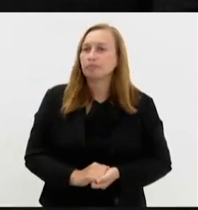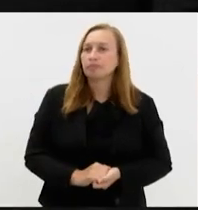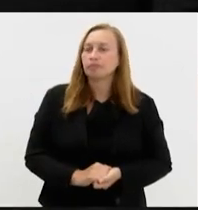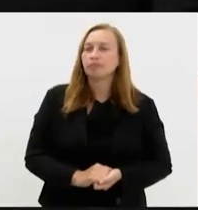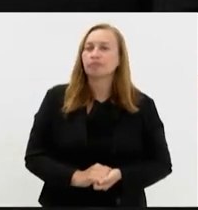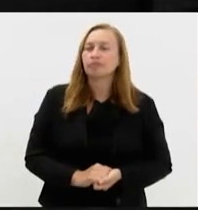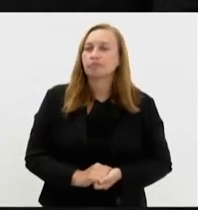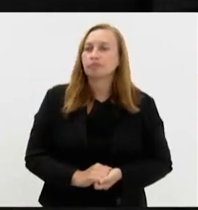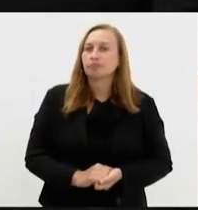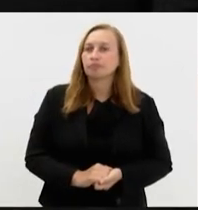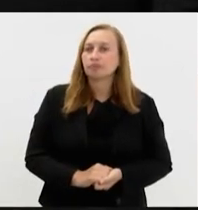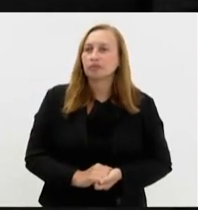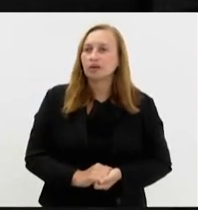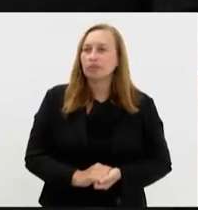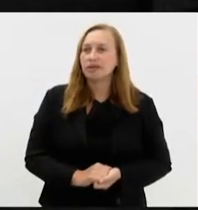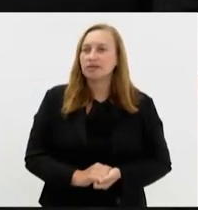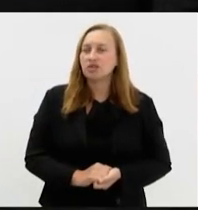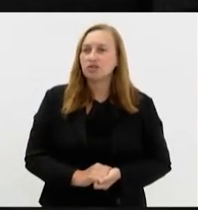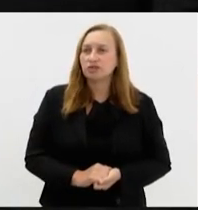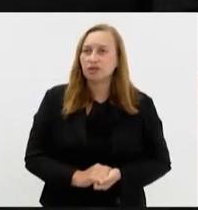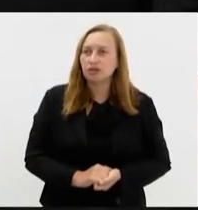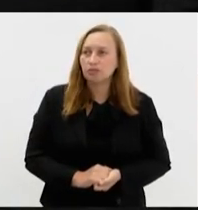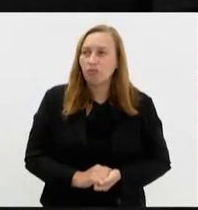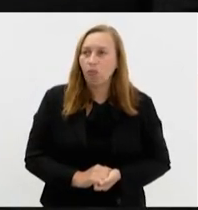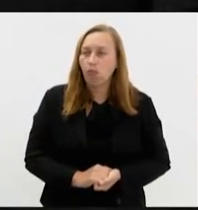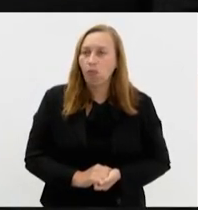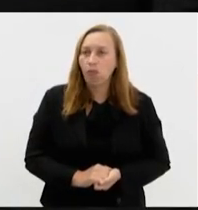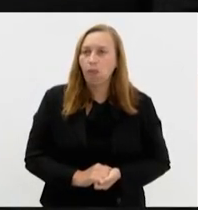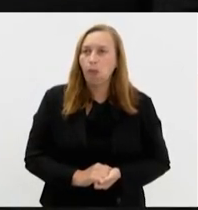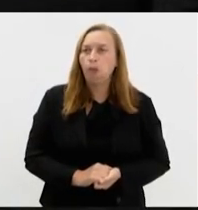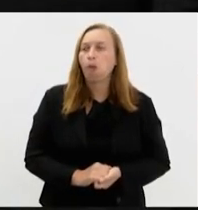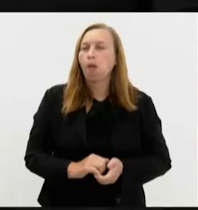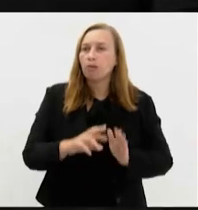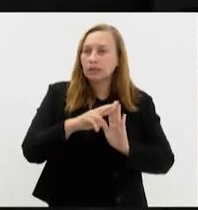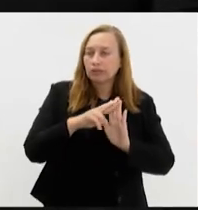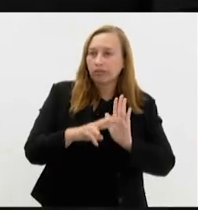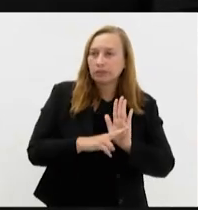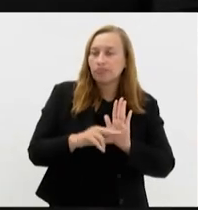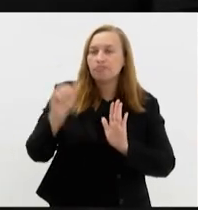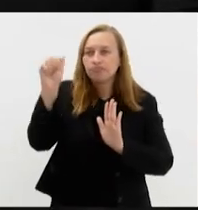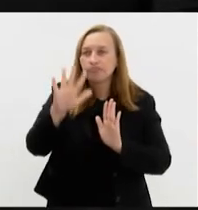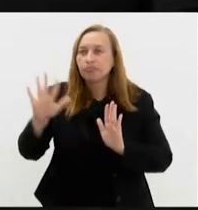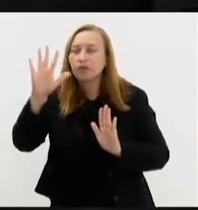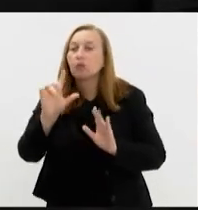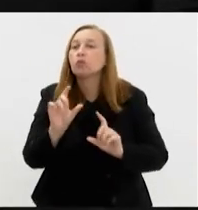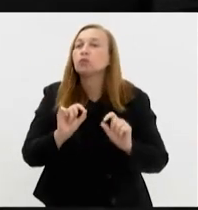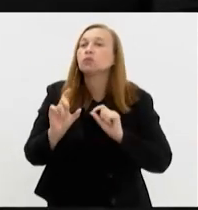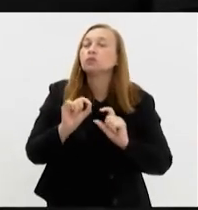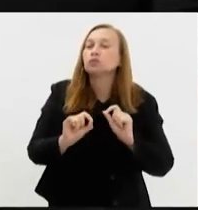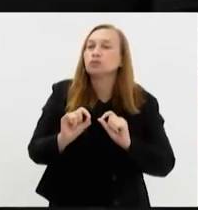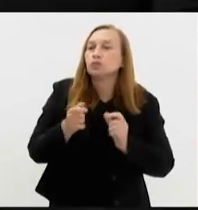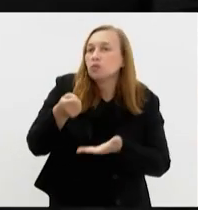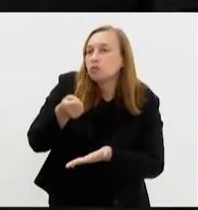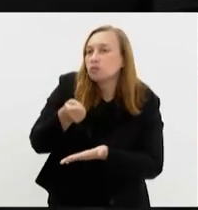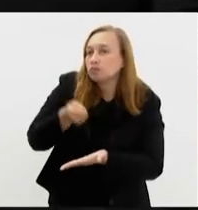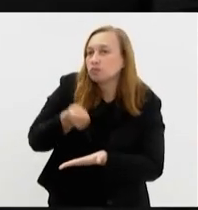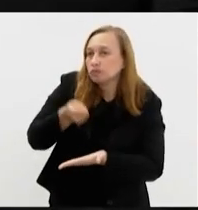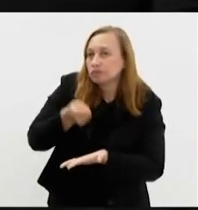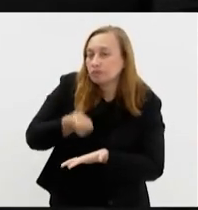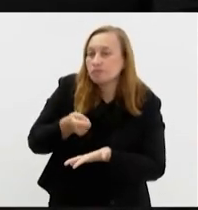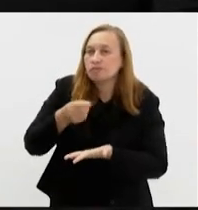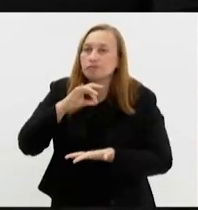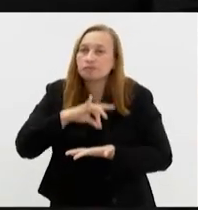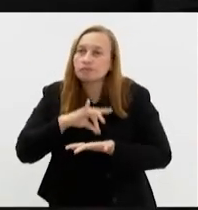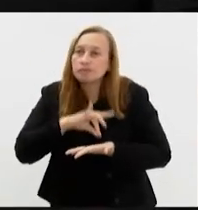né Eh a norma geral que é de obrigação pela verdade